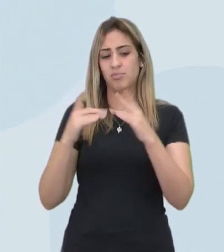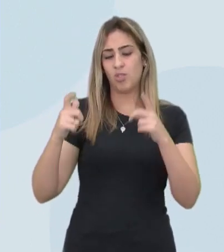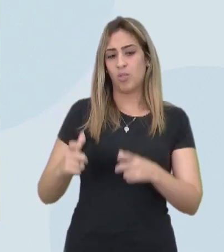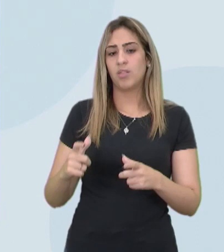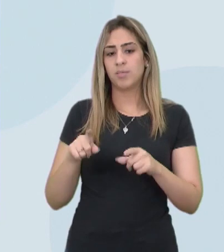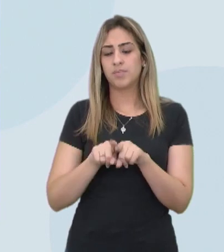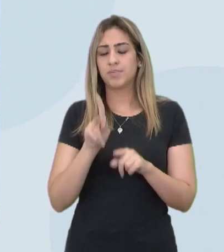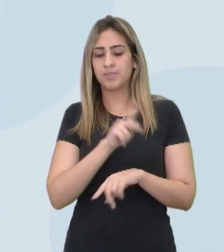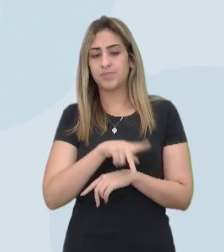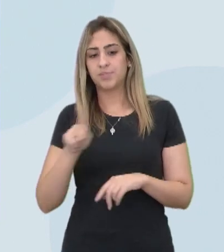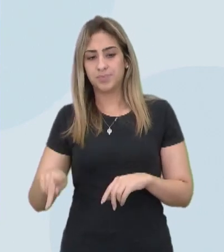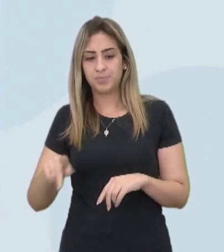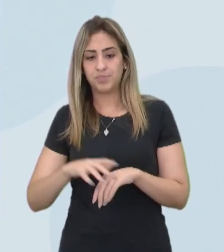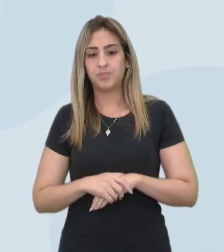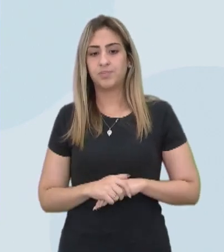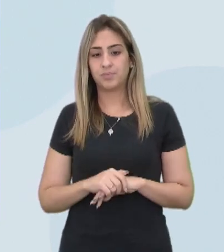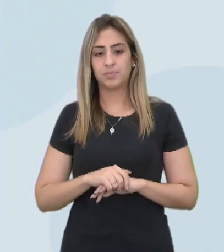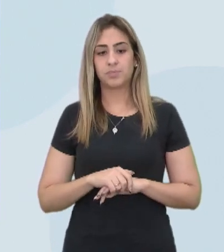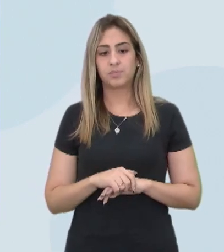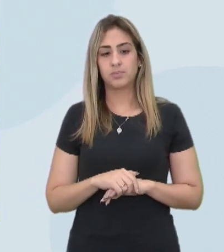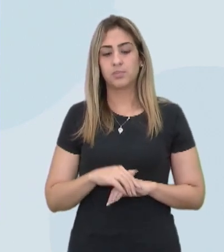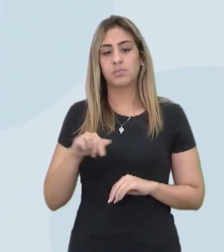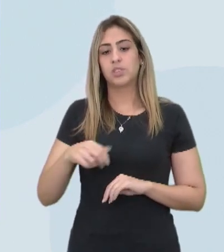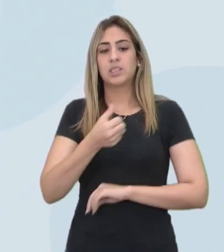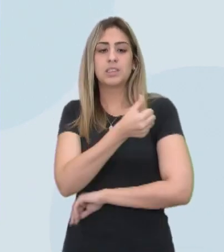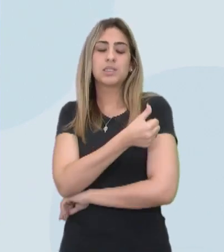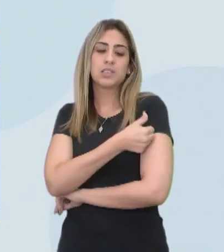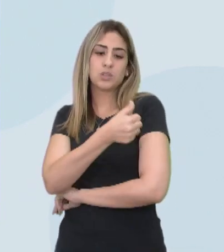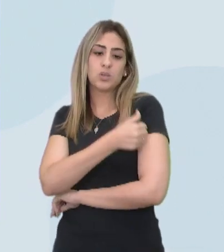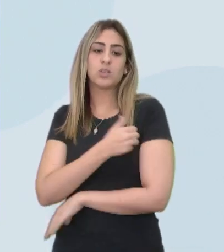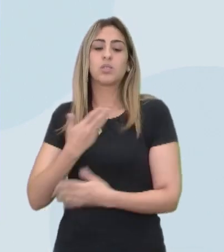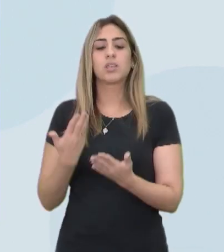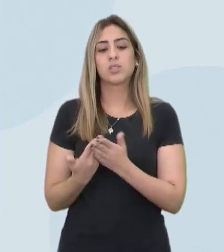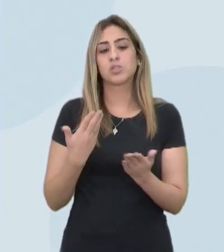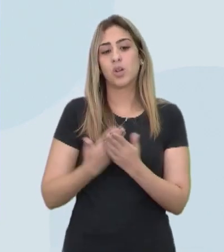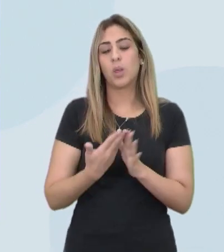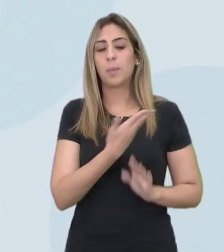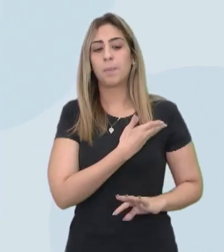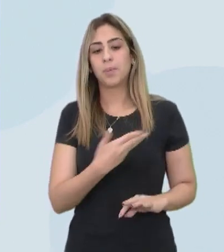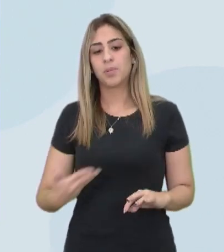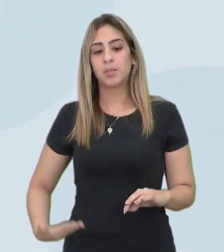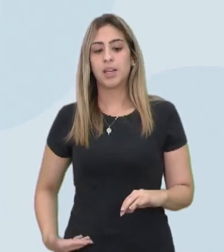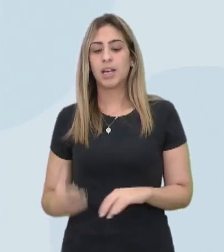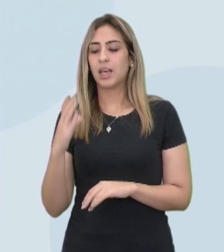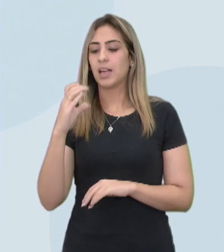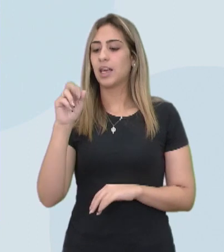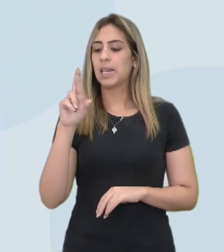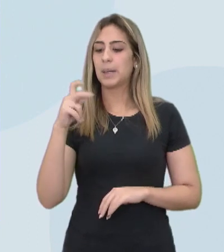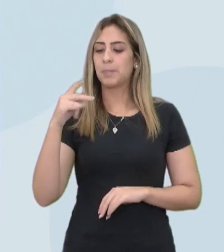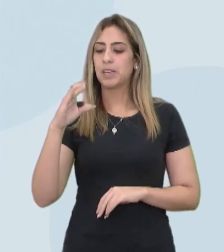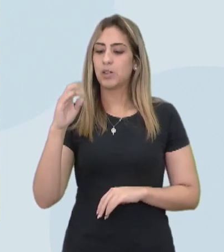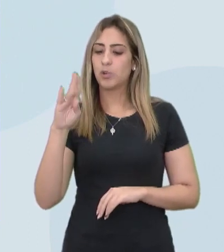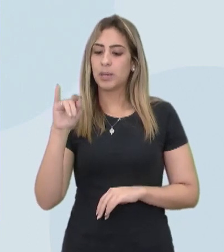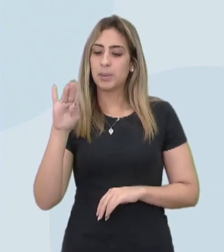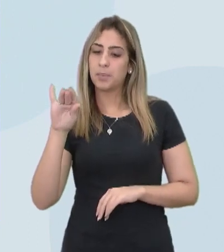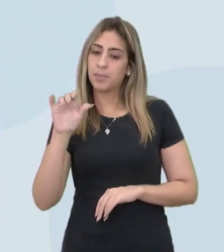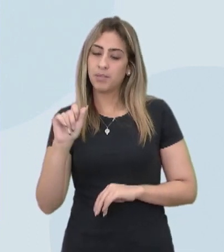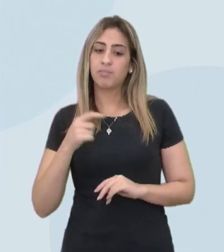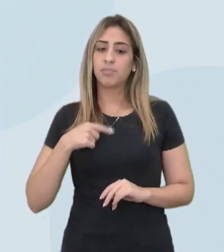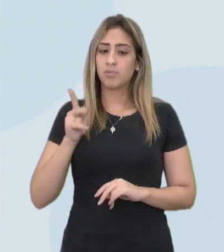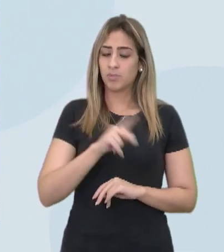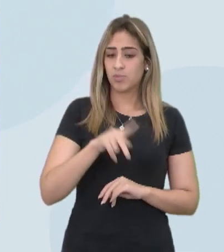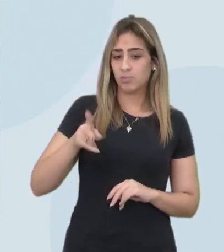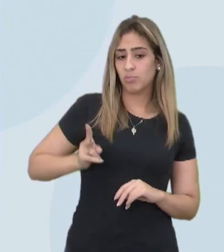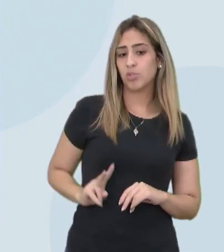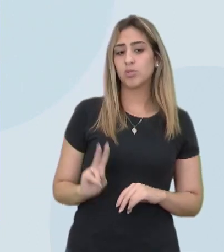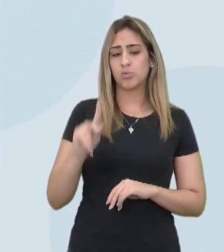professor Sidney foi meu professor no 6º ano, numa escola pública em Carapicuíba. O professor Sidney continua